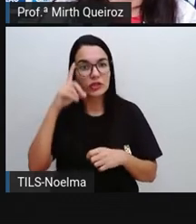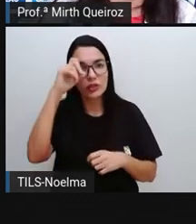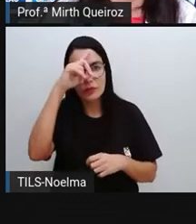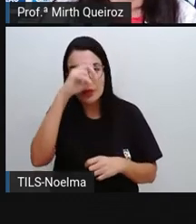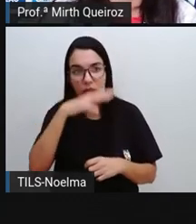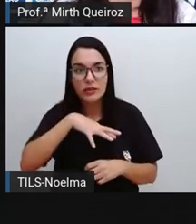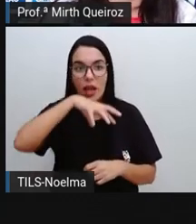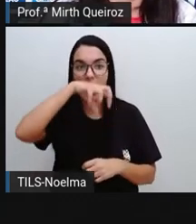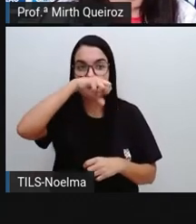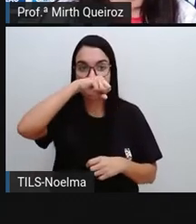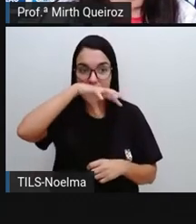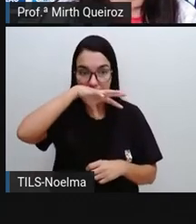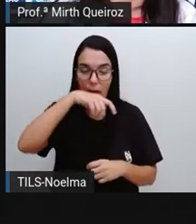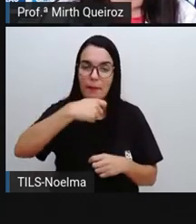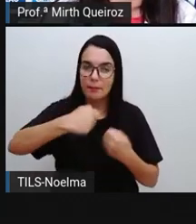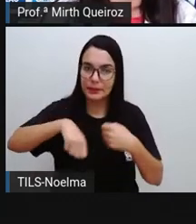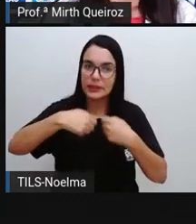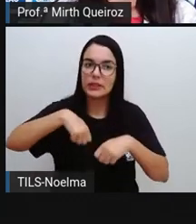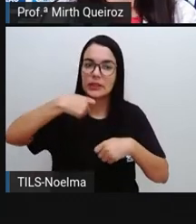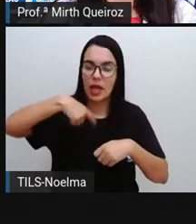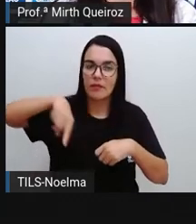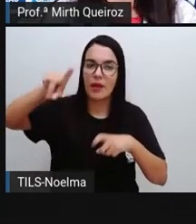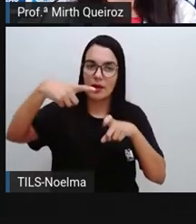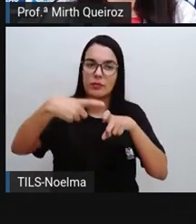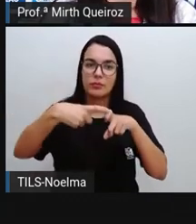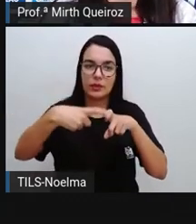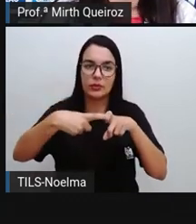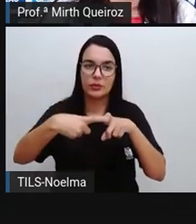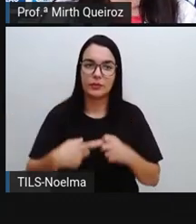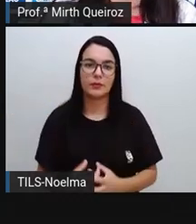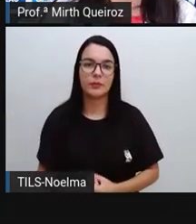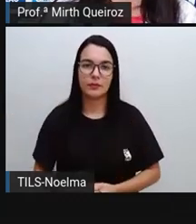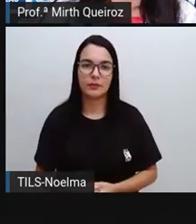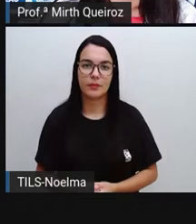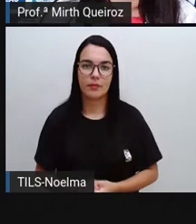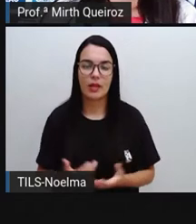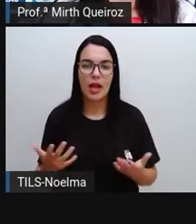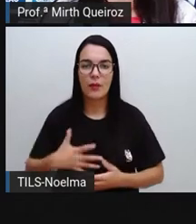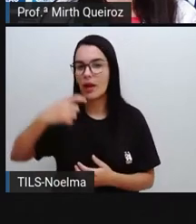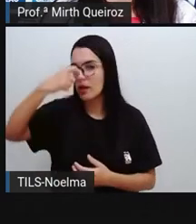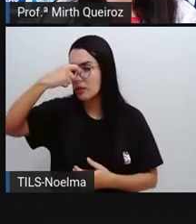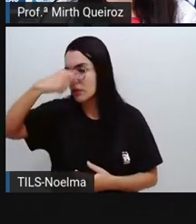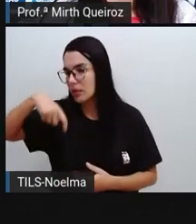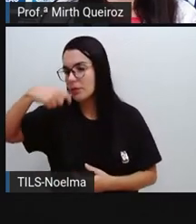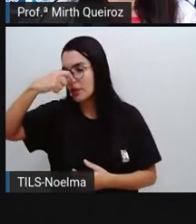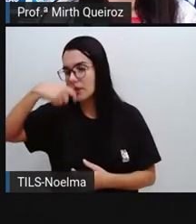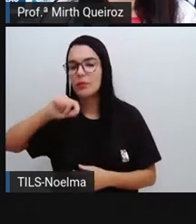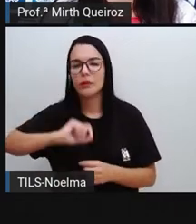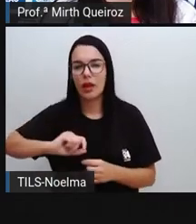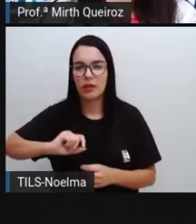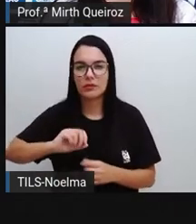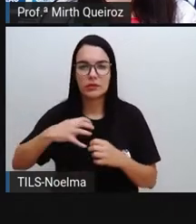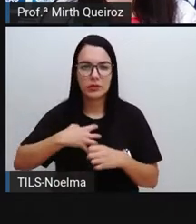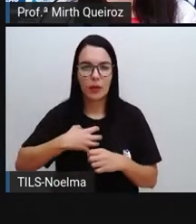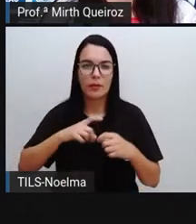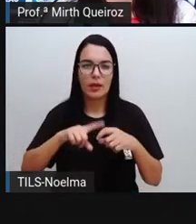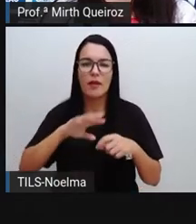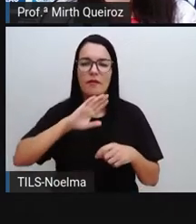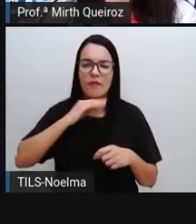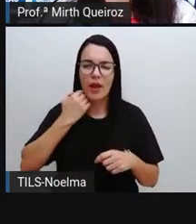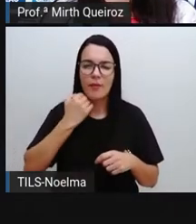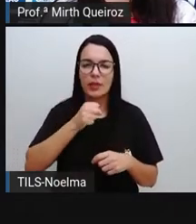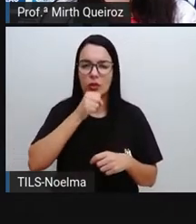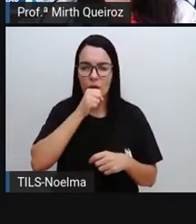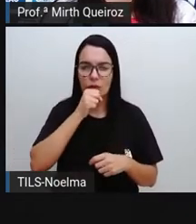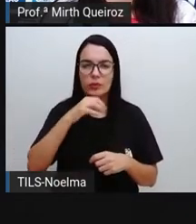buscar o posto de saúde, certo, para iniciar o tratamento. Gripe, os sintomas da gripe, febre, tosse, dor de cabeça,